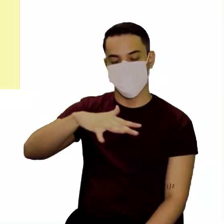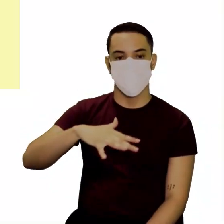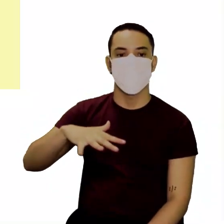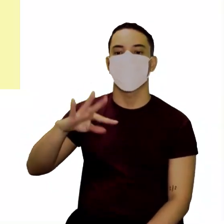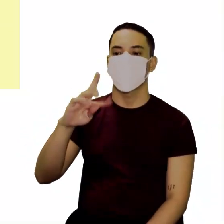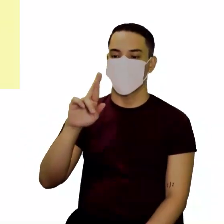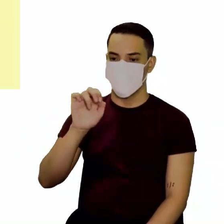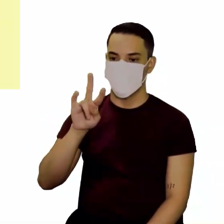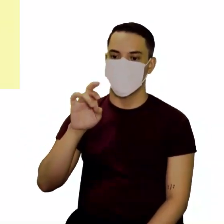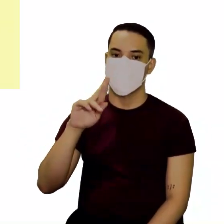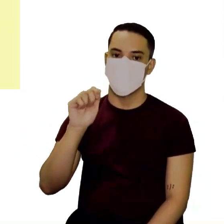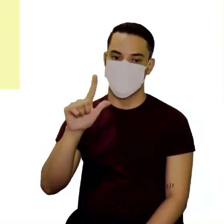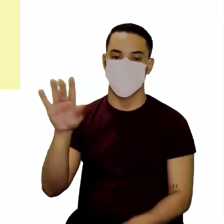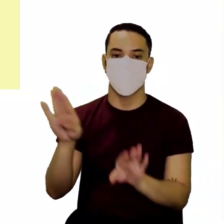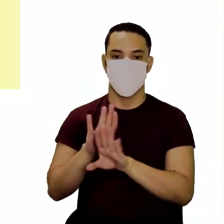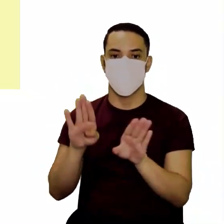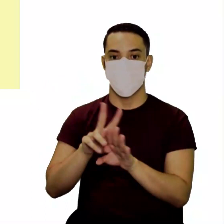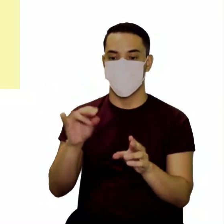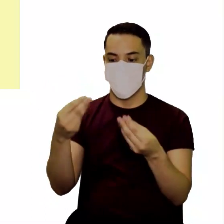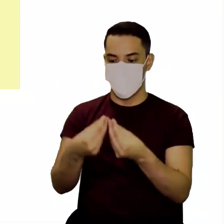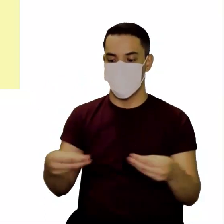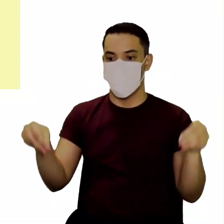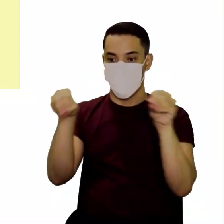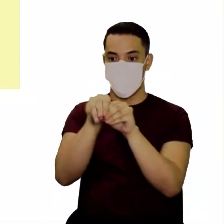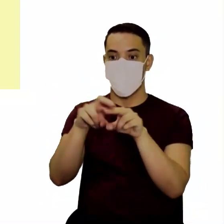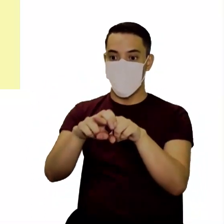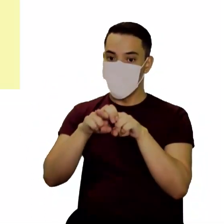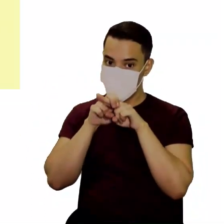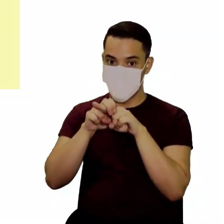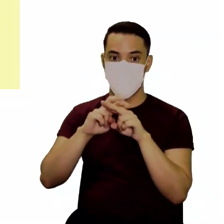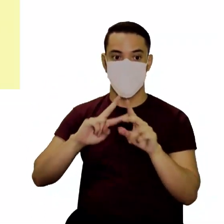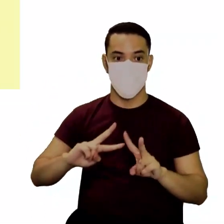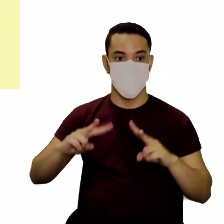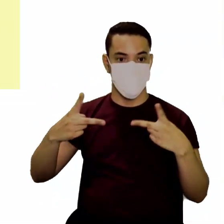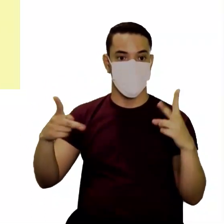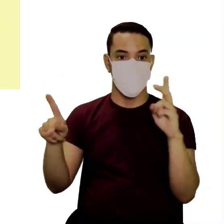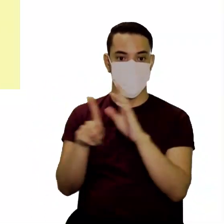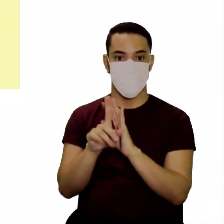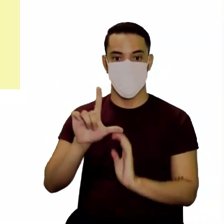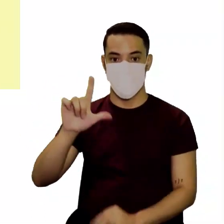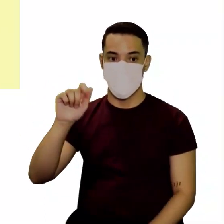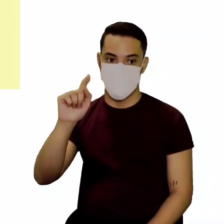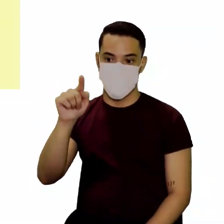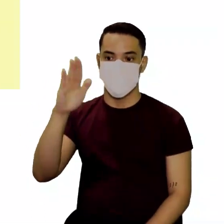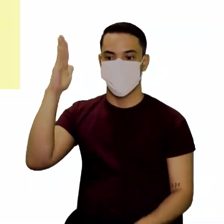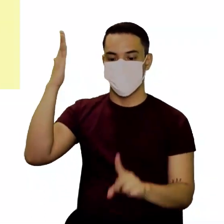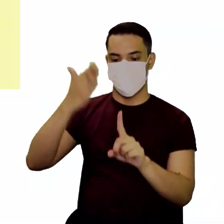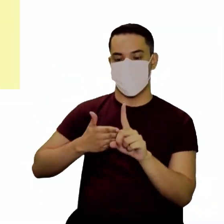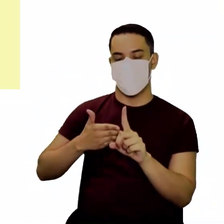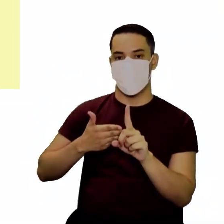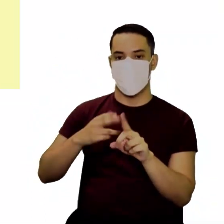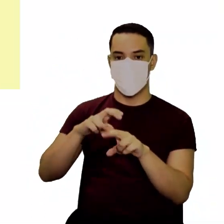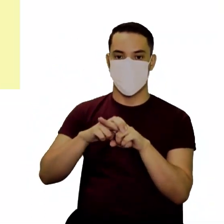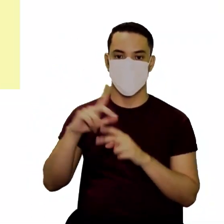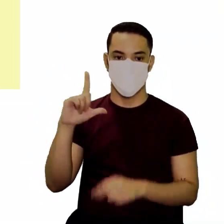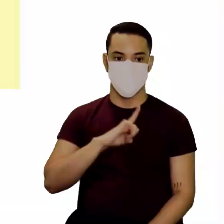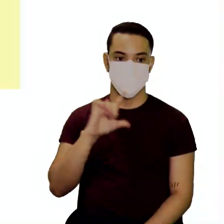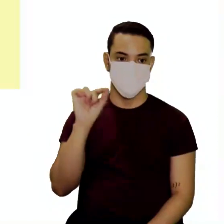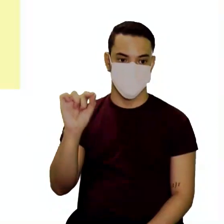transversal também tem que dobrar. Assim, a proporcionalidade LA é direta. Então, você vai ter o